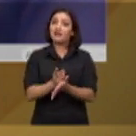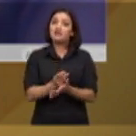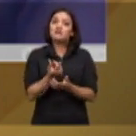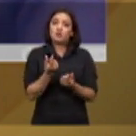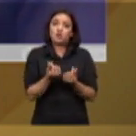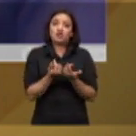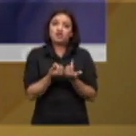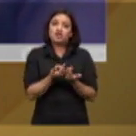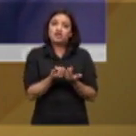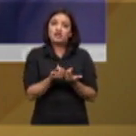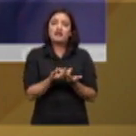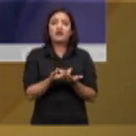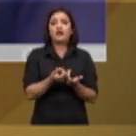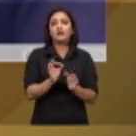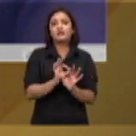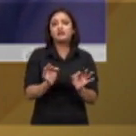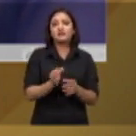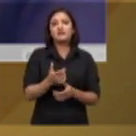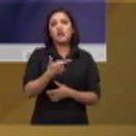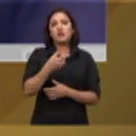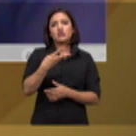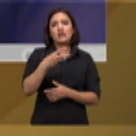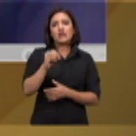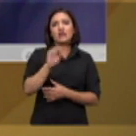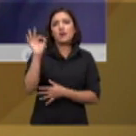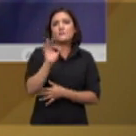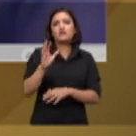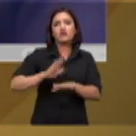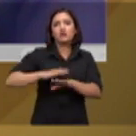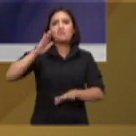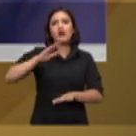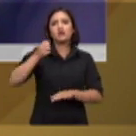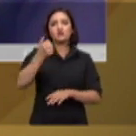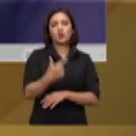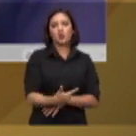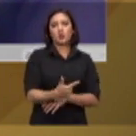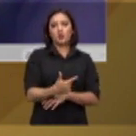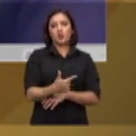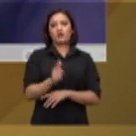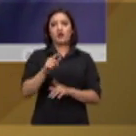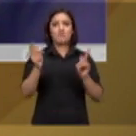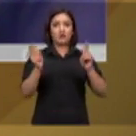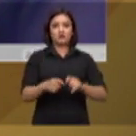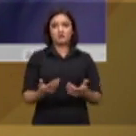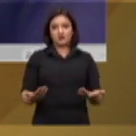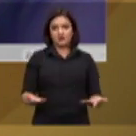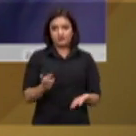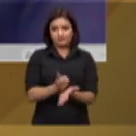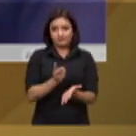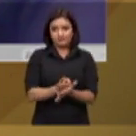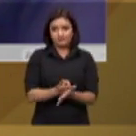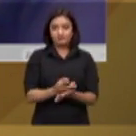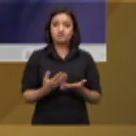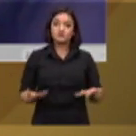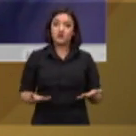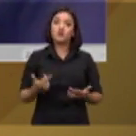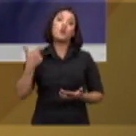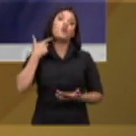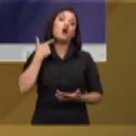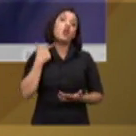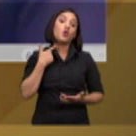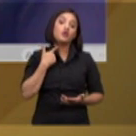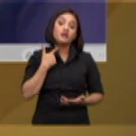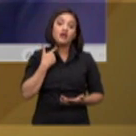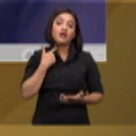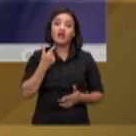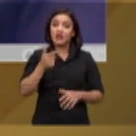quantia é talvez 20 ou 30% mais do que vale a própria possibilidade. Em uma loteria em que